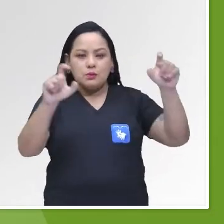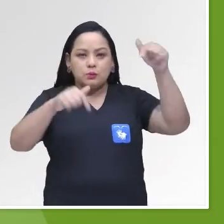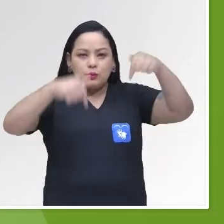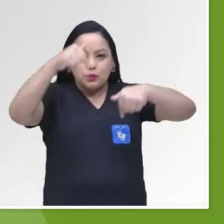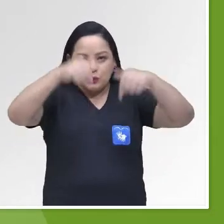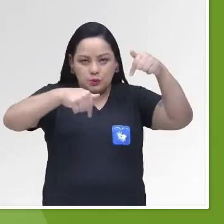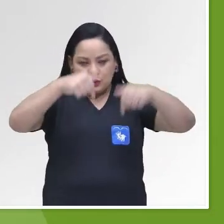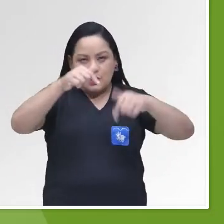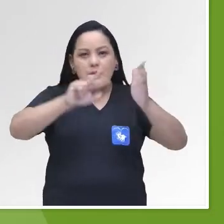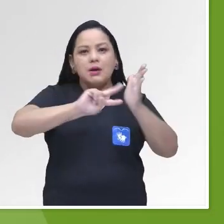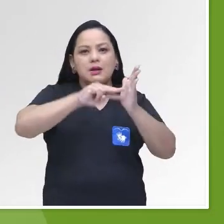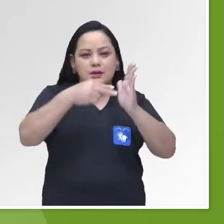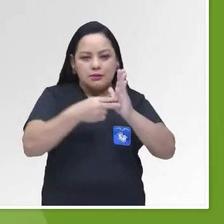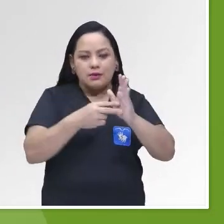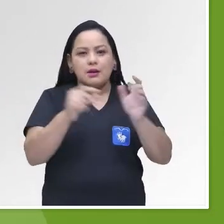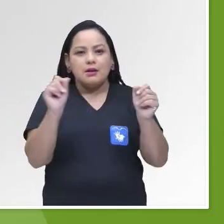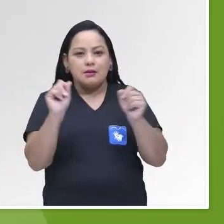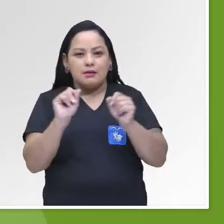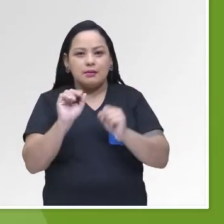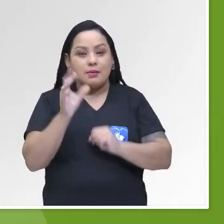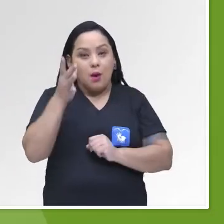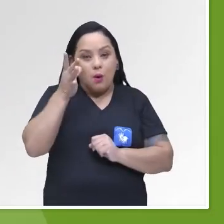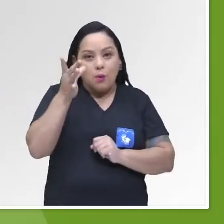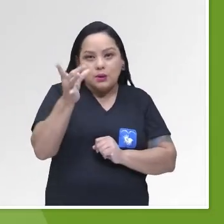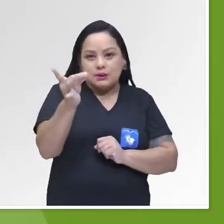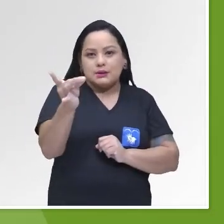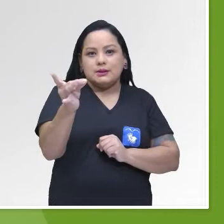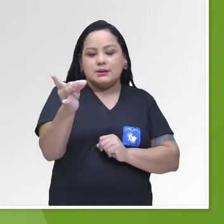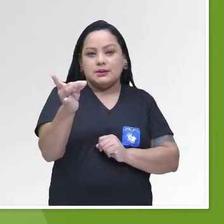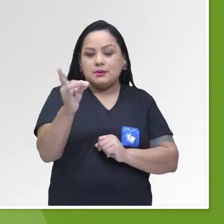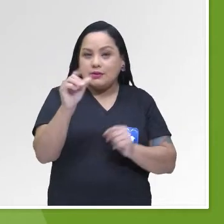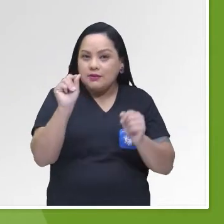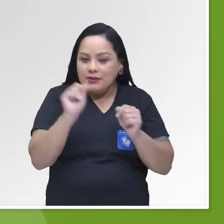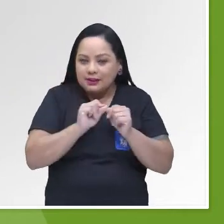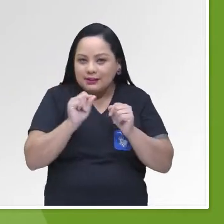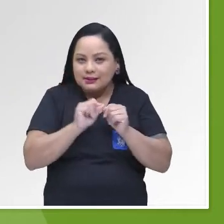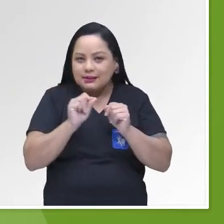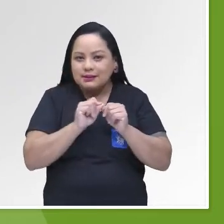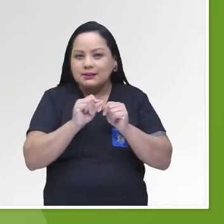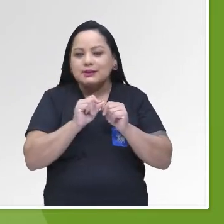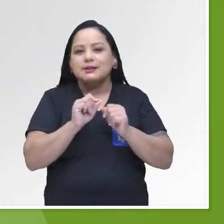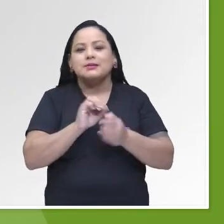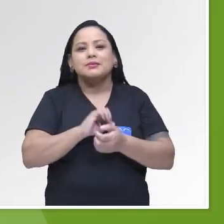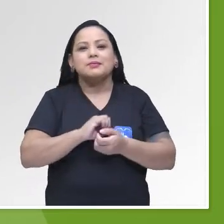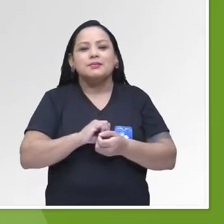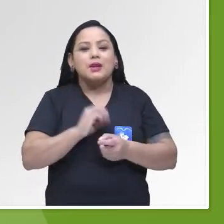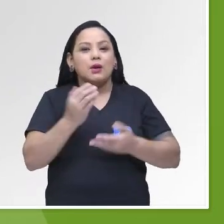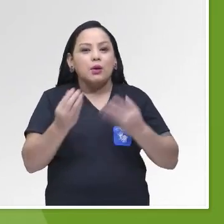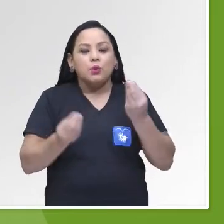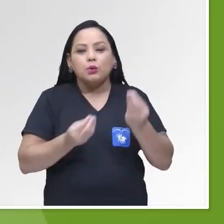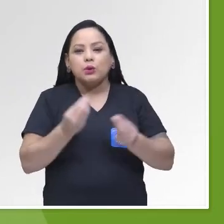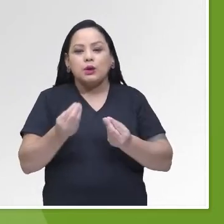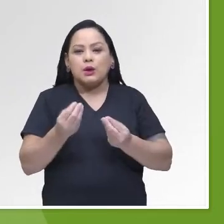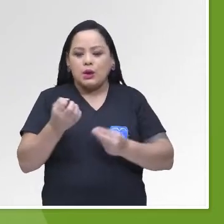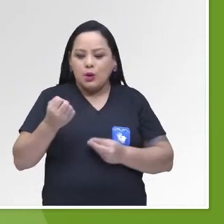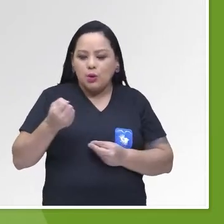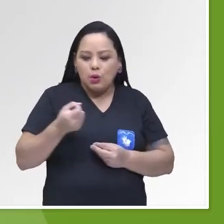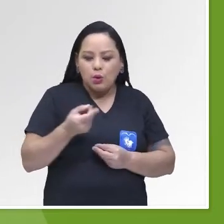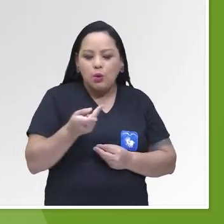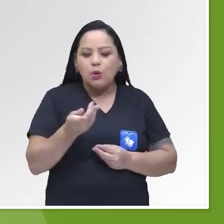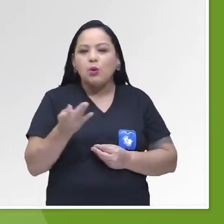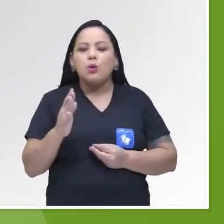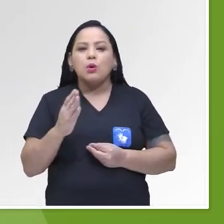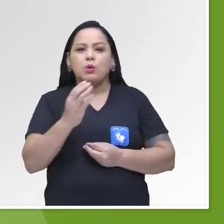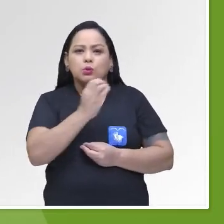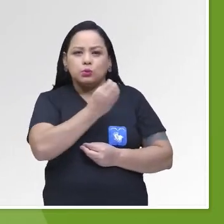química é fazer, olha aí, é fazer com que o número